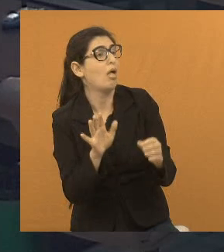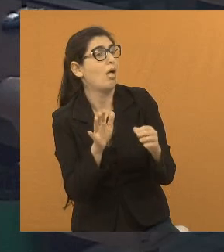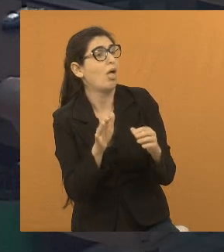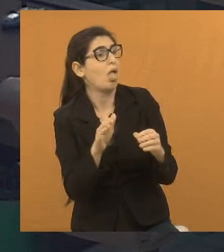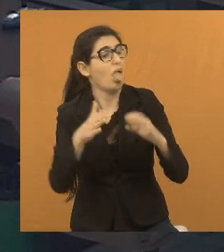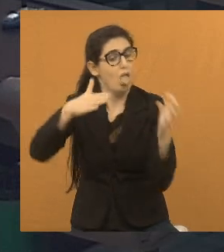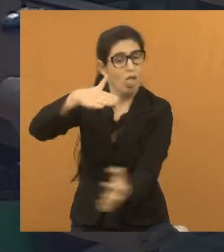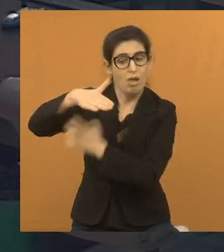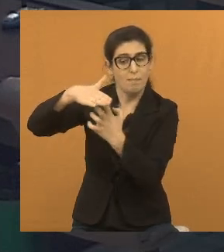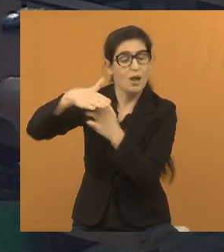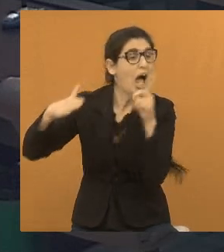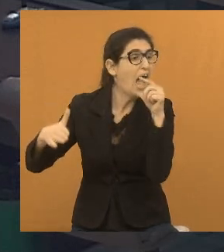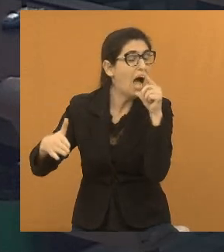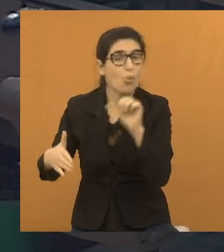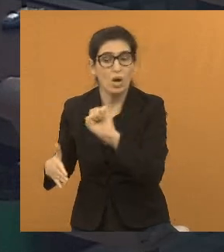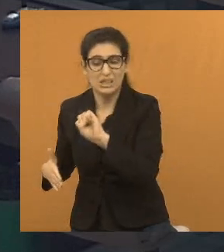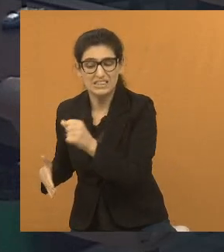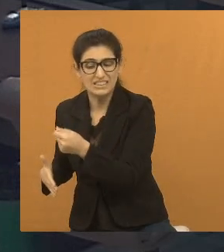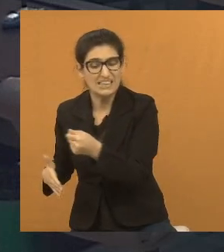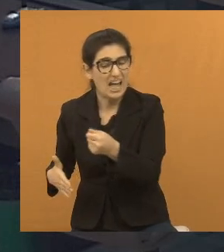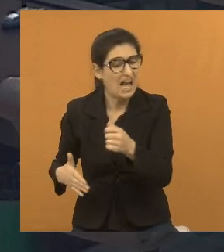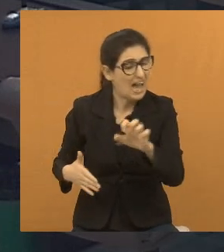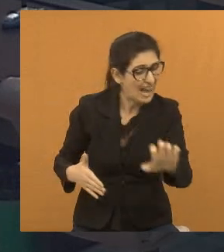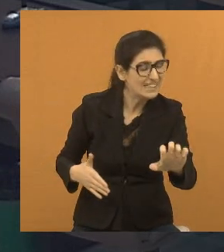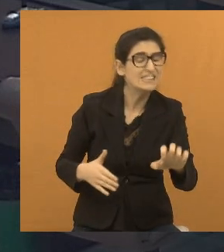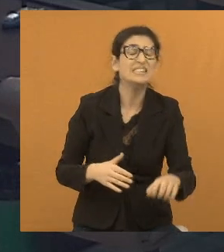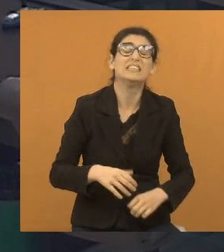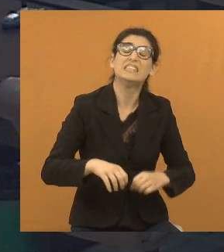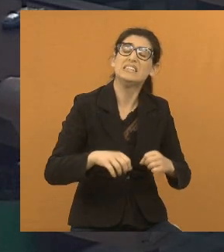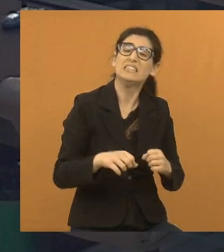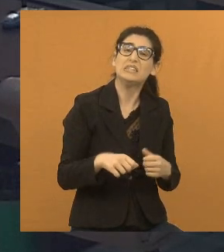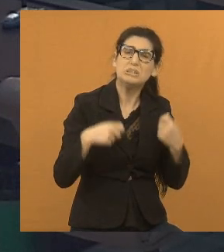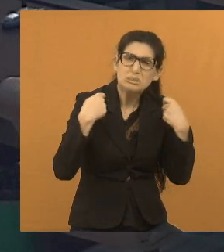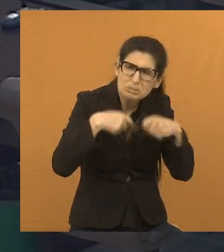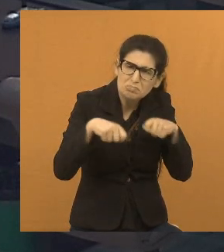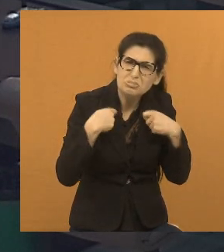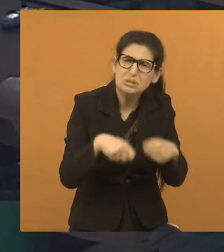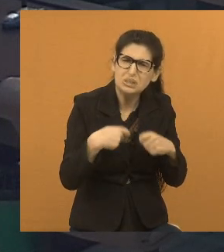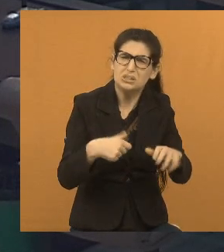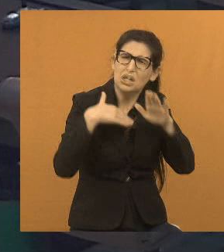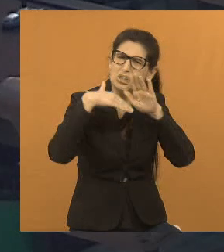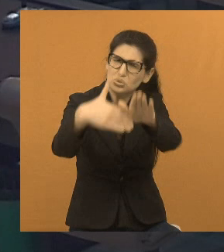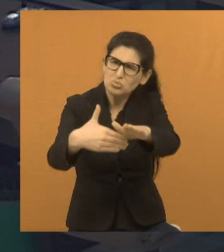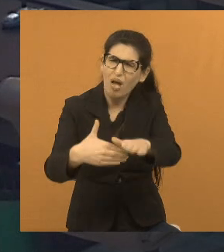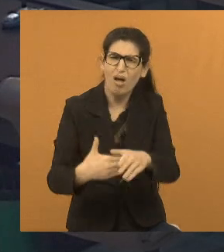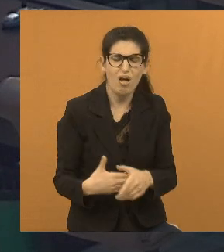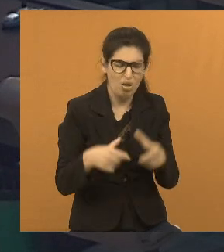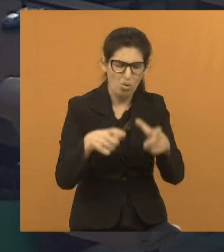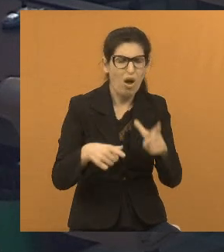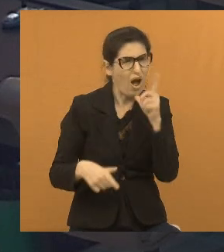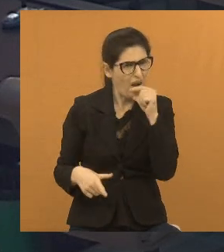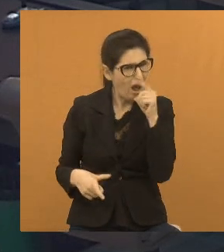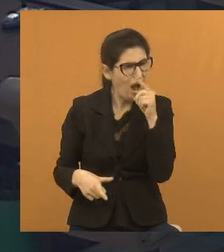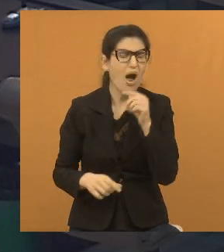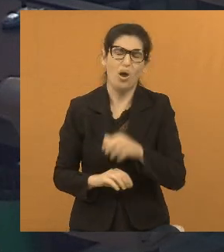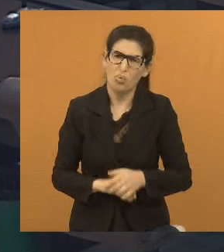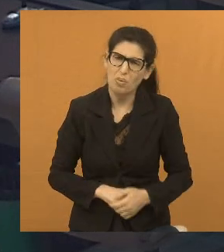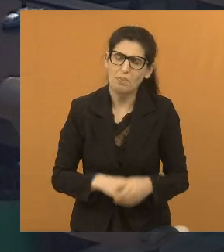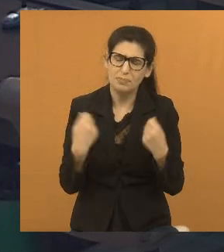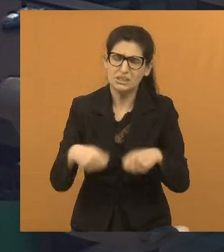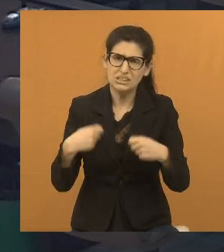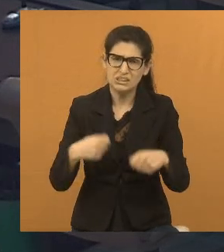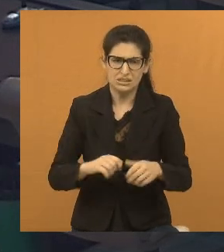SAI complementasse a questão de ter infraestrutura lá, né, passar a água lá e